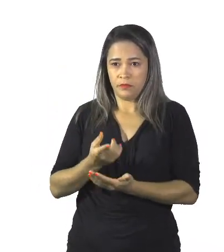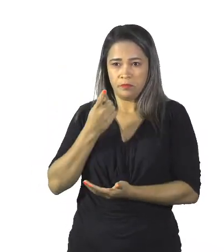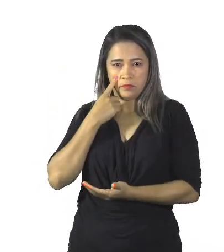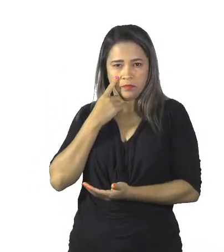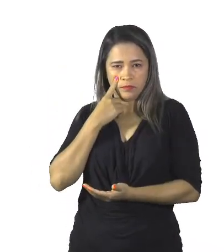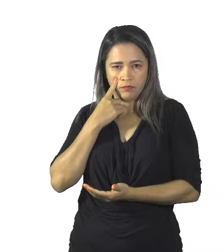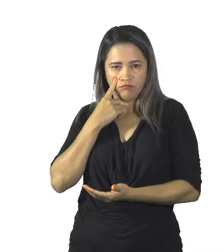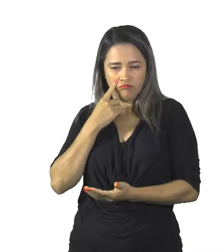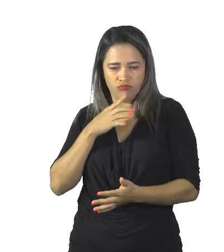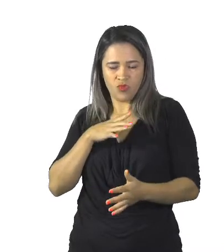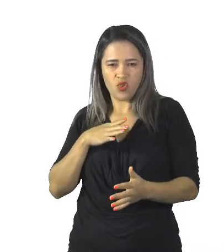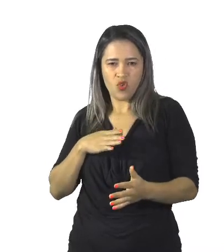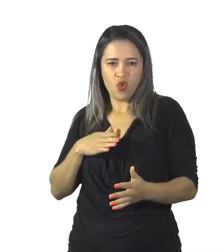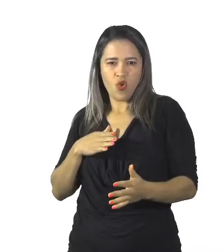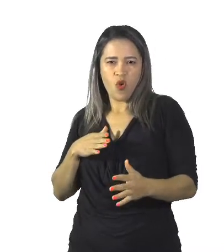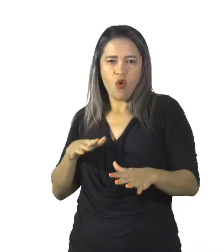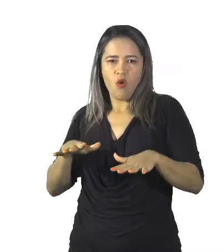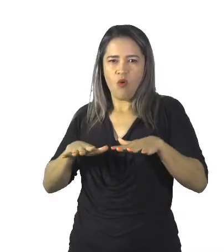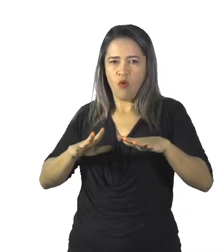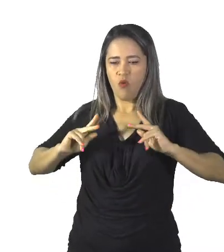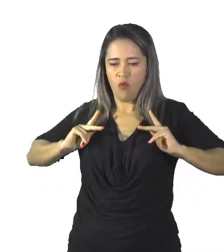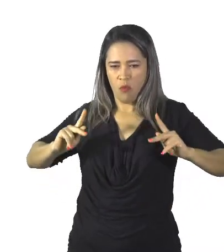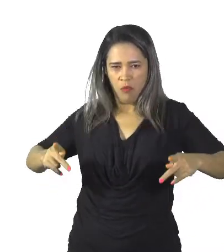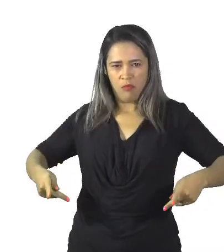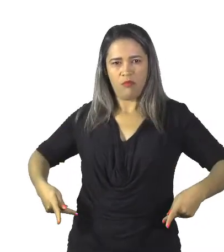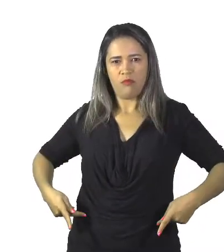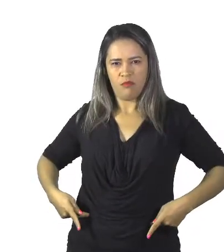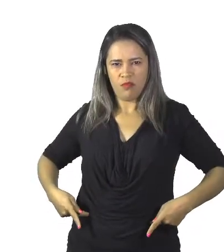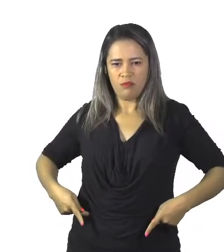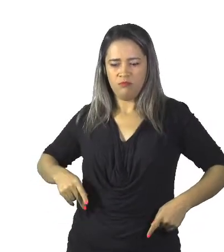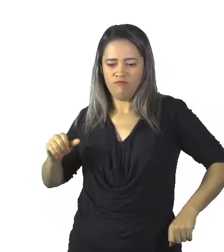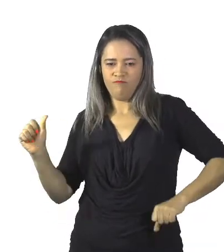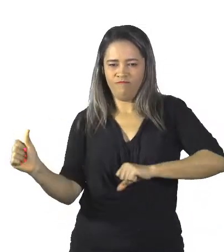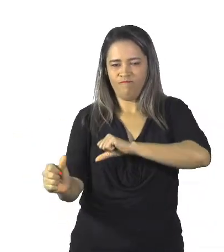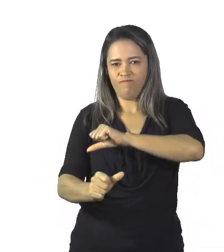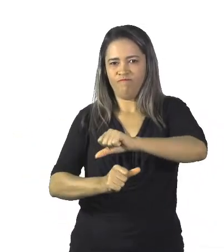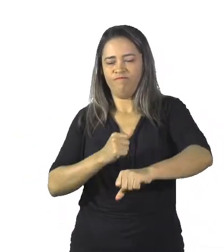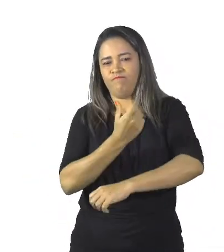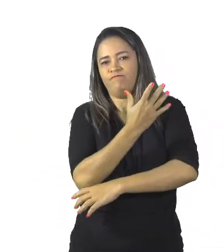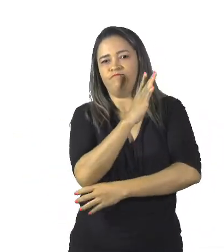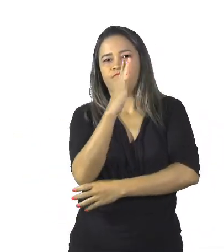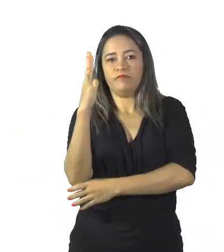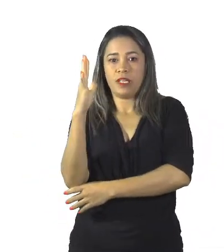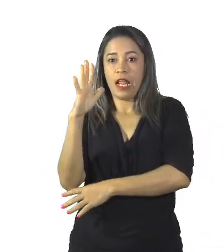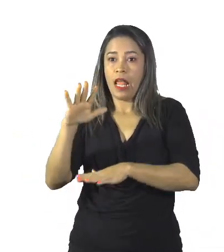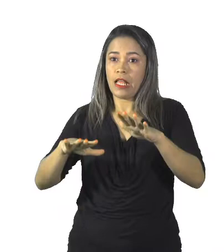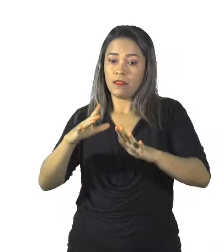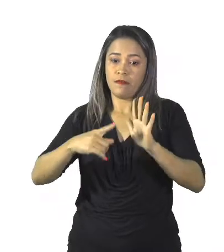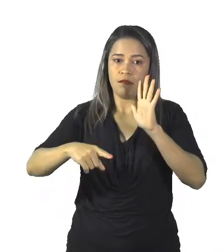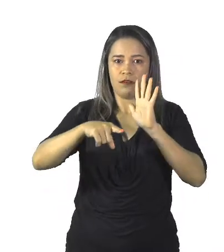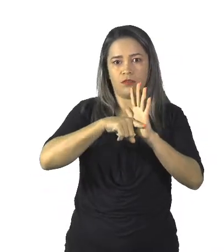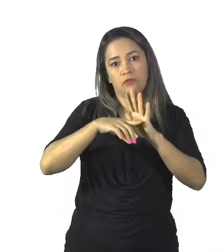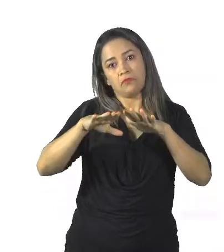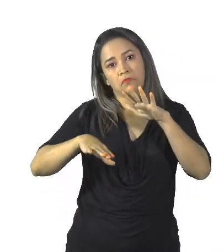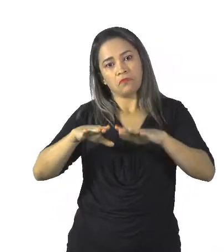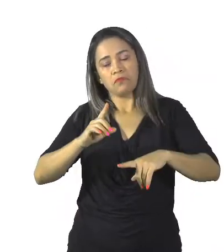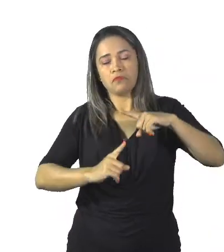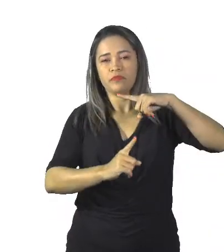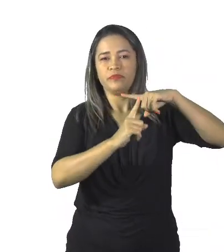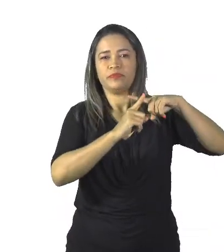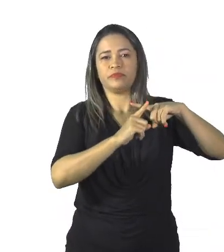humanas elas transformam o ambiente de forma negativa e às vezes positivamente, que o ser